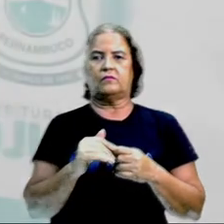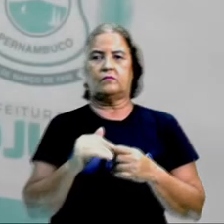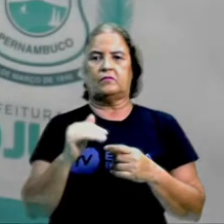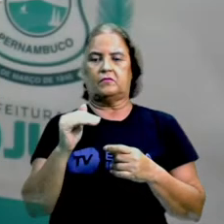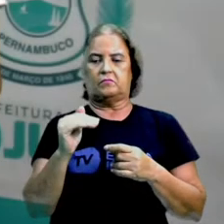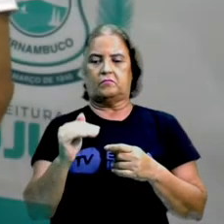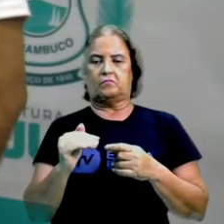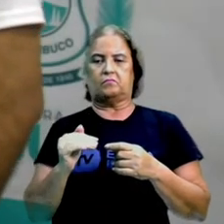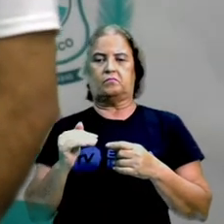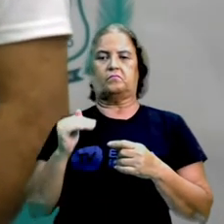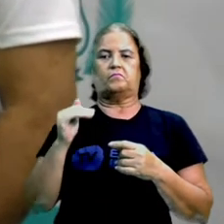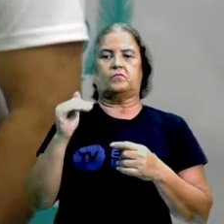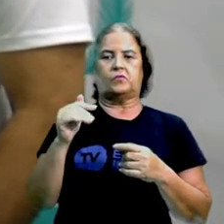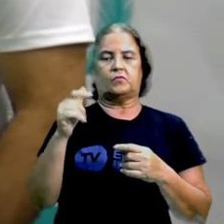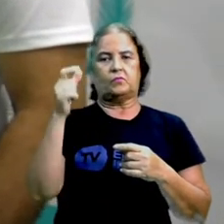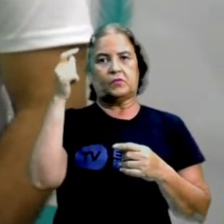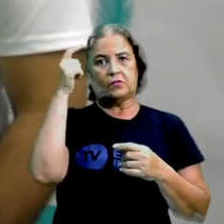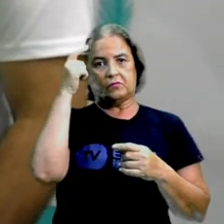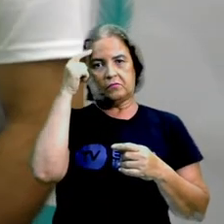superlativo.